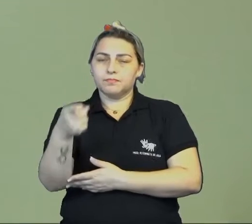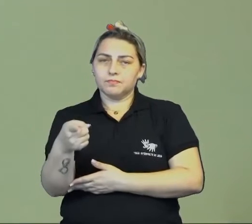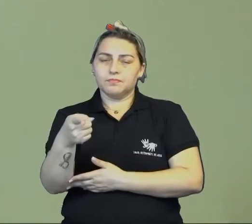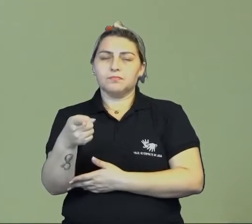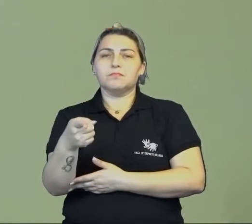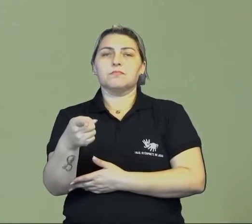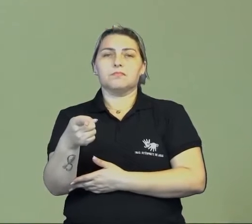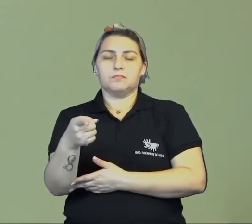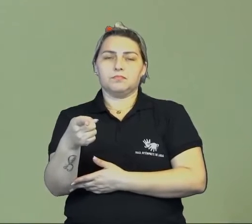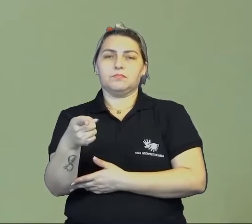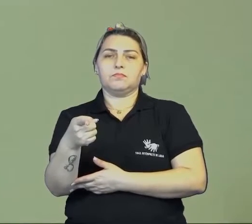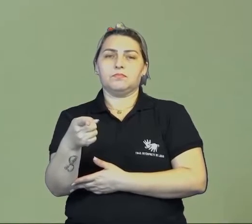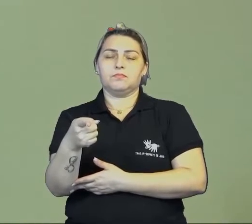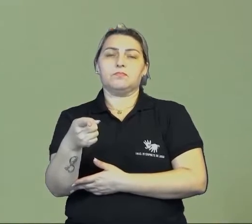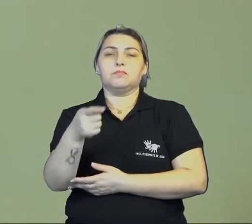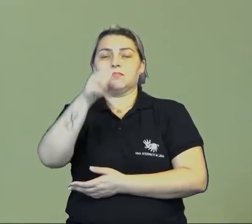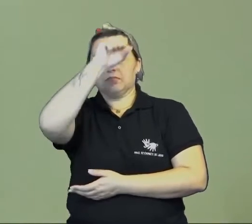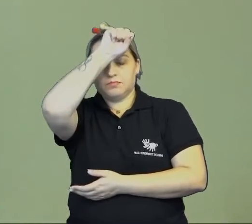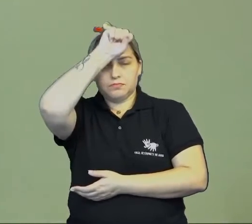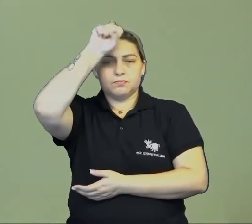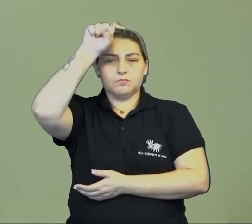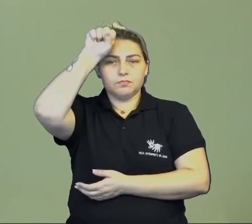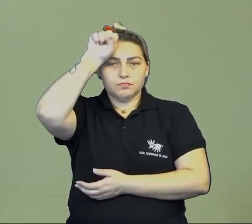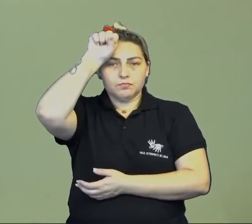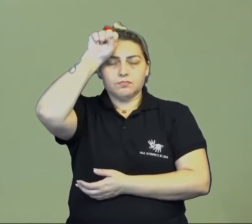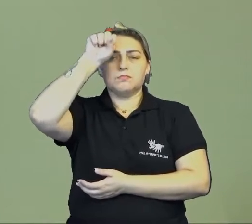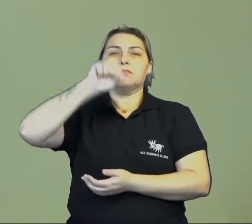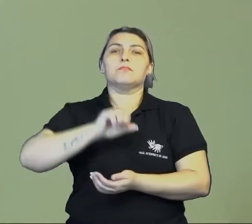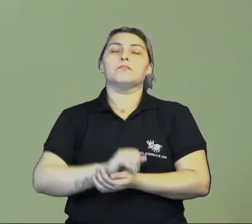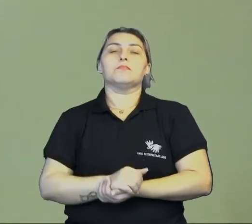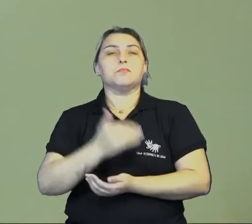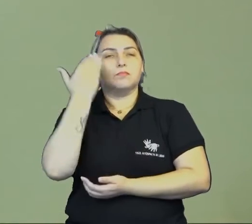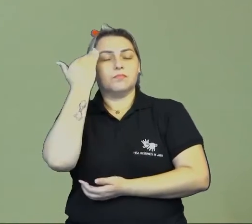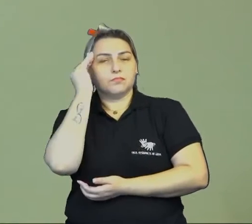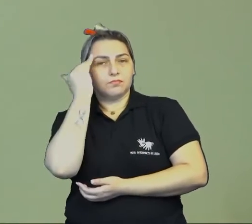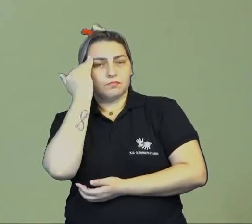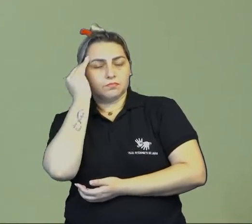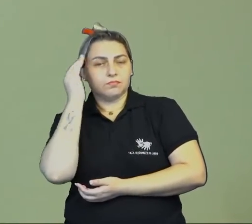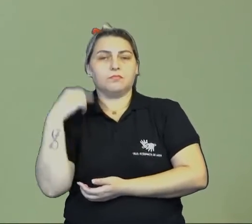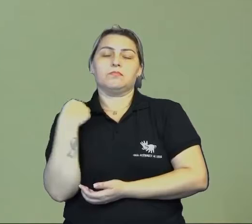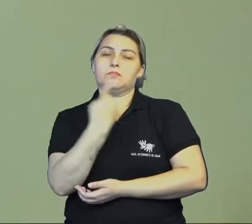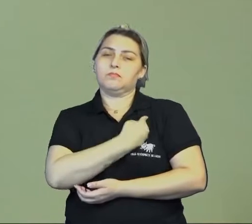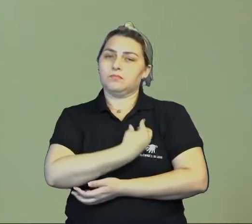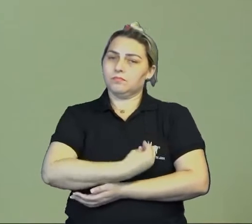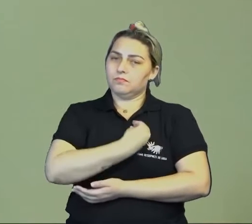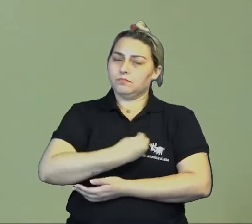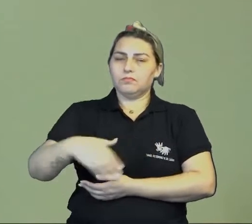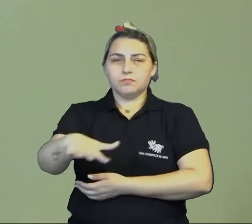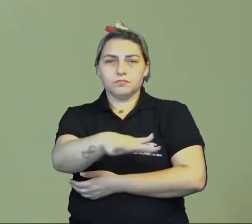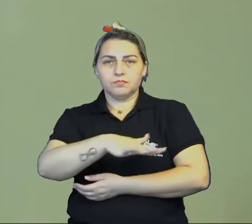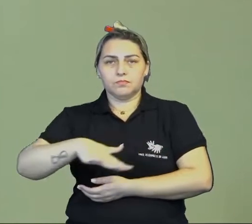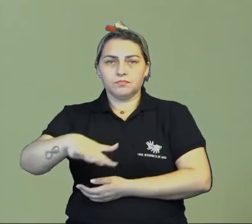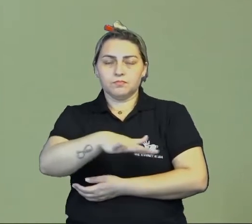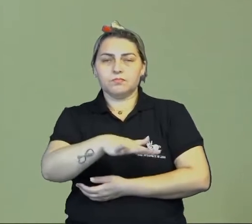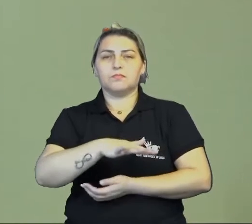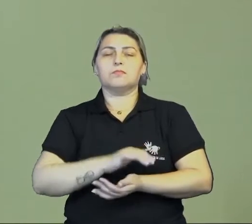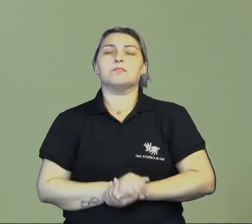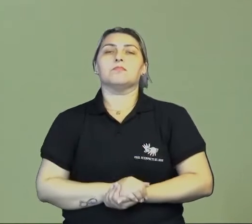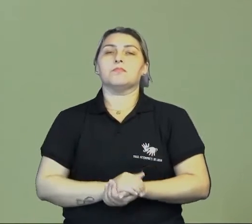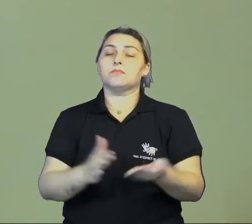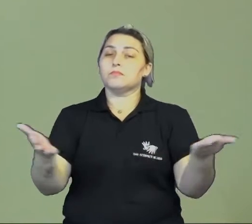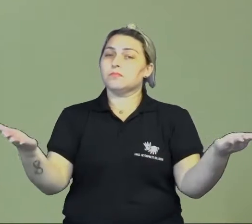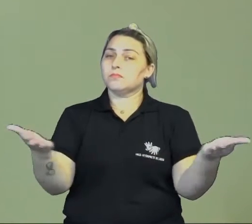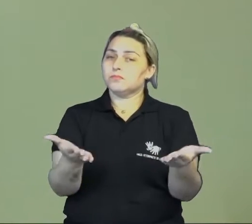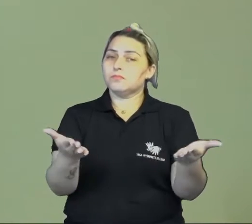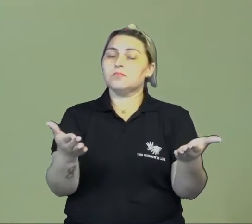o campo de atuação da sociologia é justamente compreender a nossa vida em sociedade. Agora